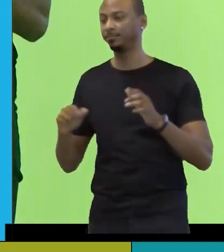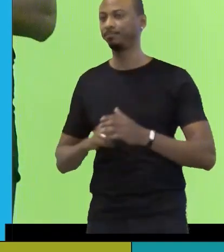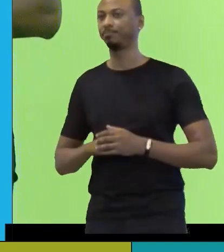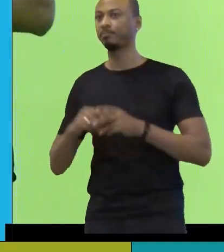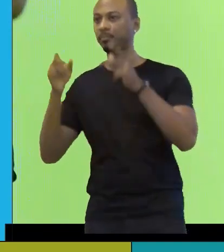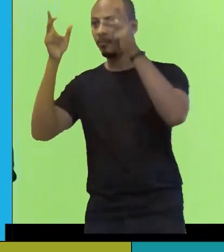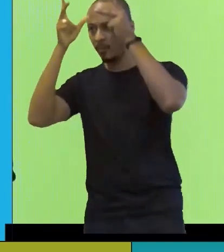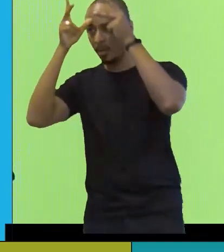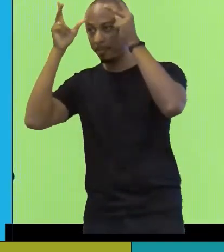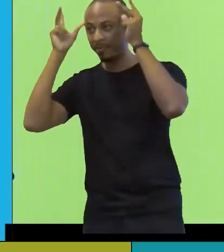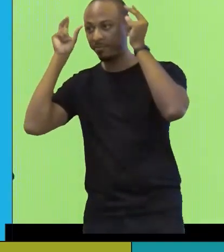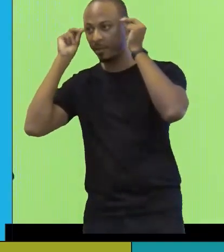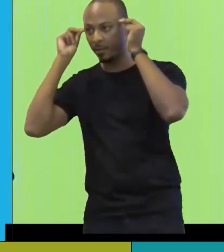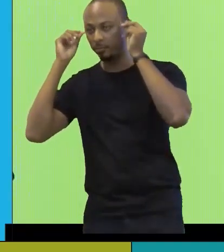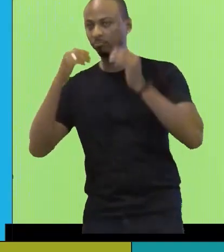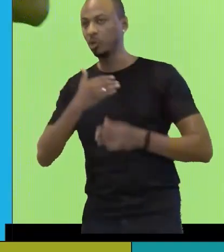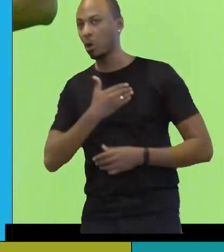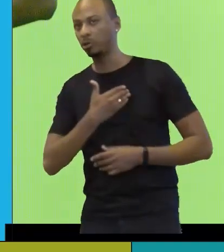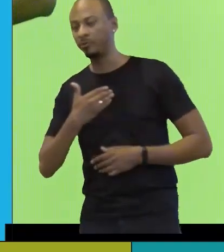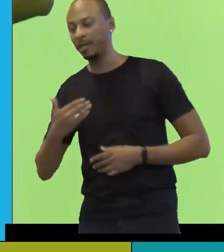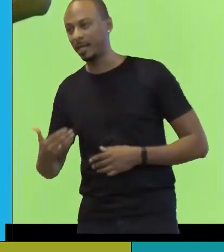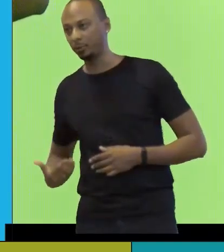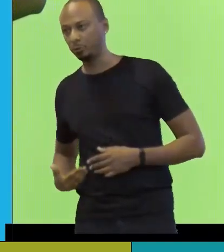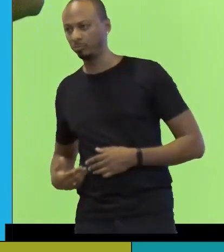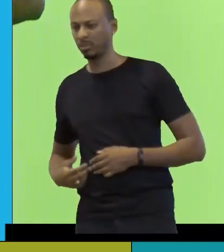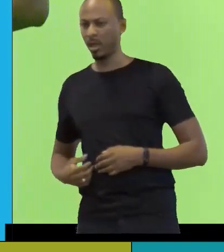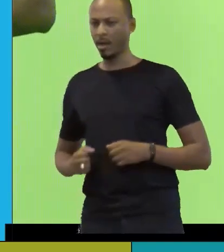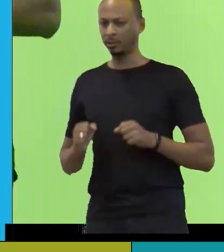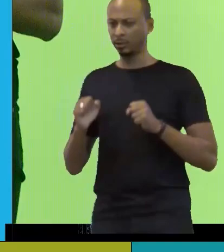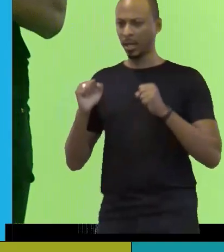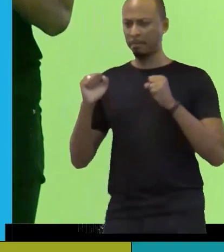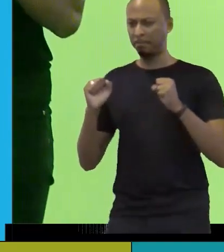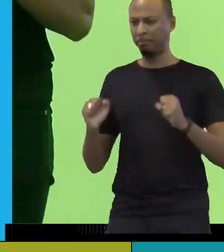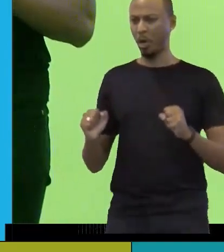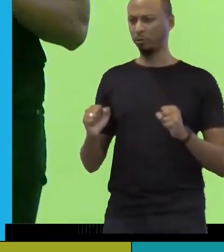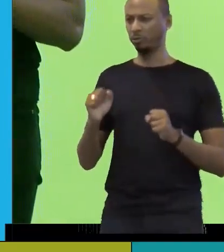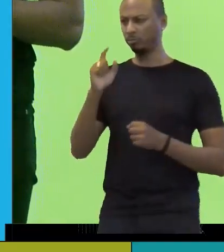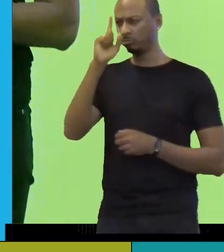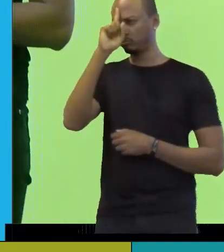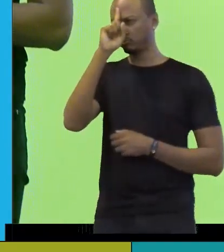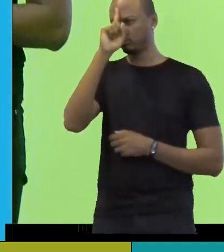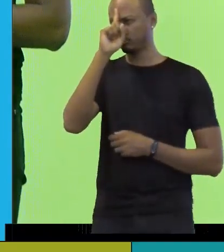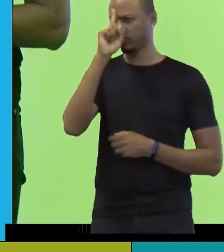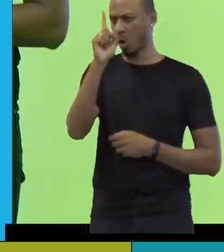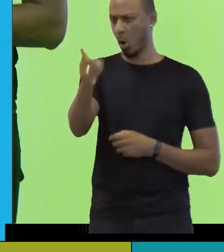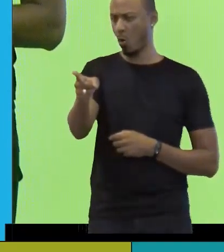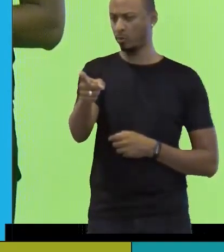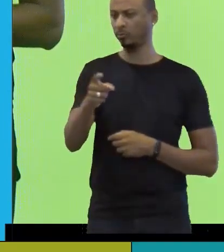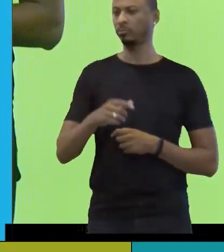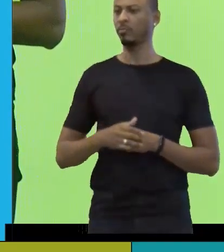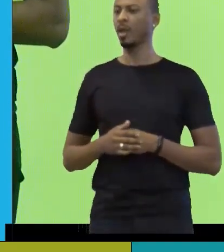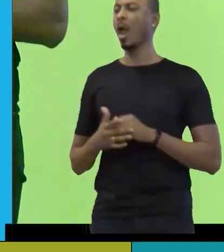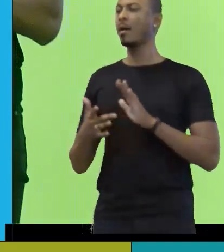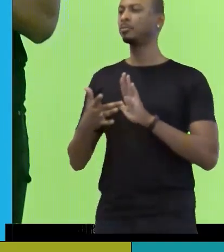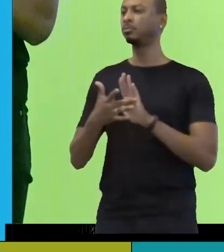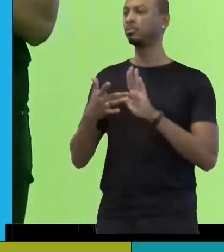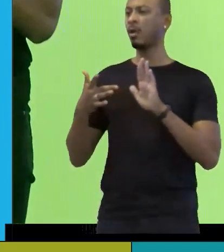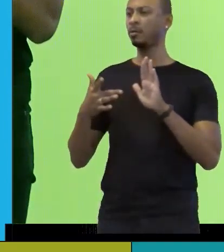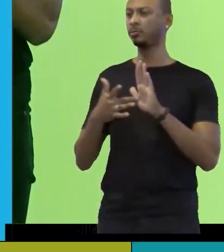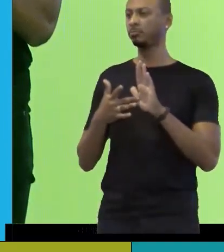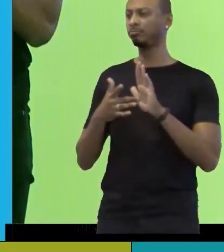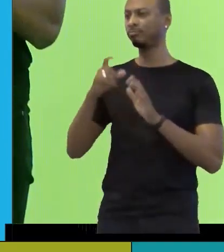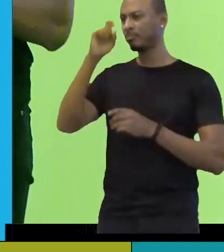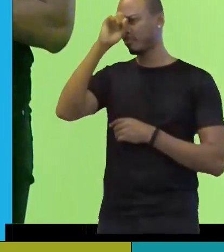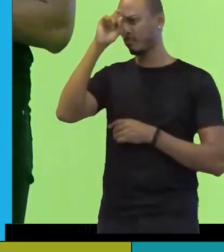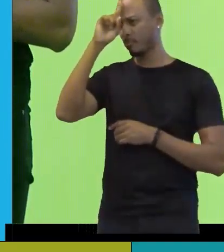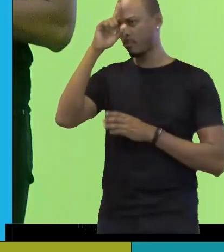república, ele pode, por exemplo, dar a ordem para que postos de saúde público deixem de